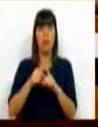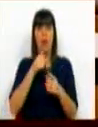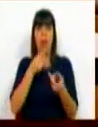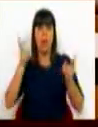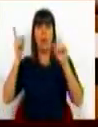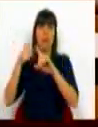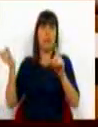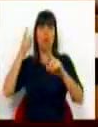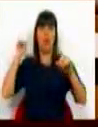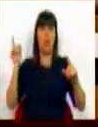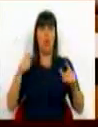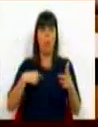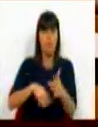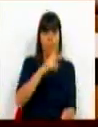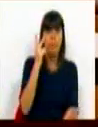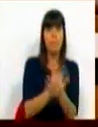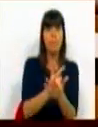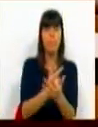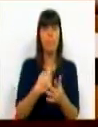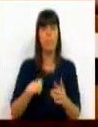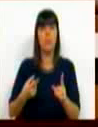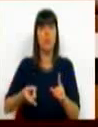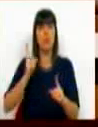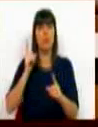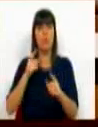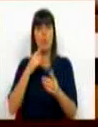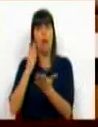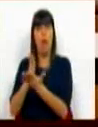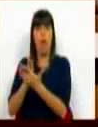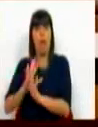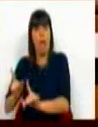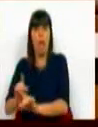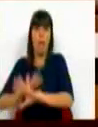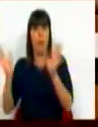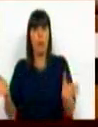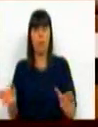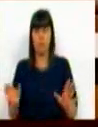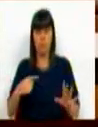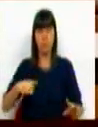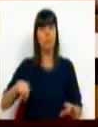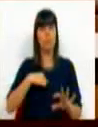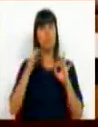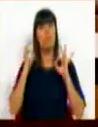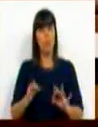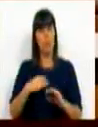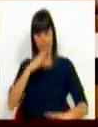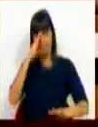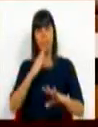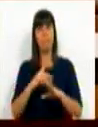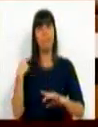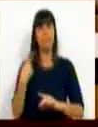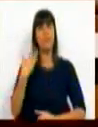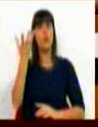iliberais. Quando perdem, não se tornam proscritos. Estaremos, pois, aqui empenhados